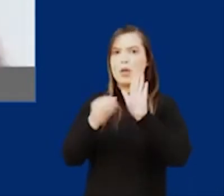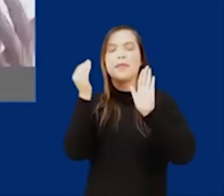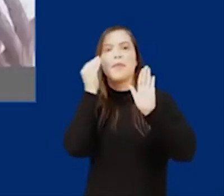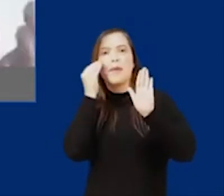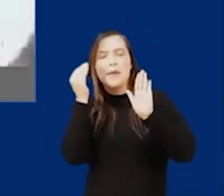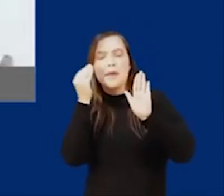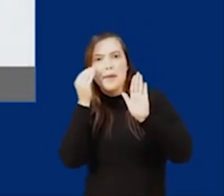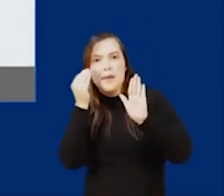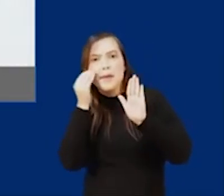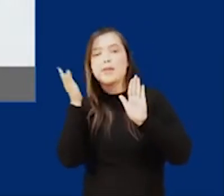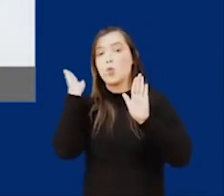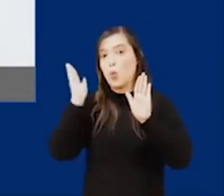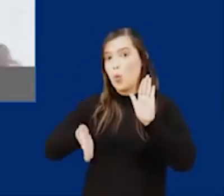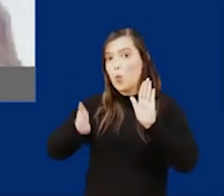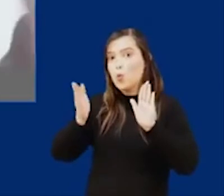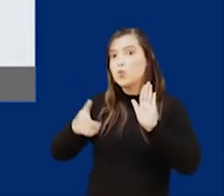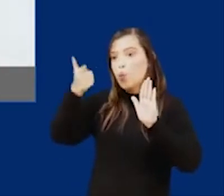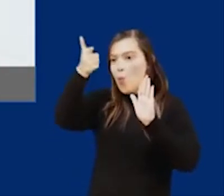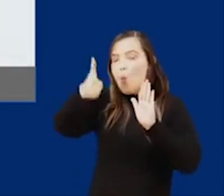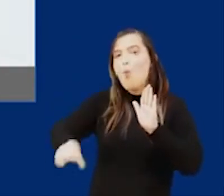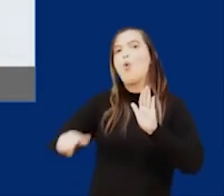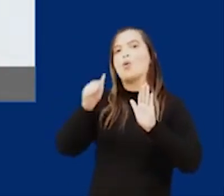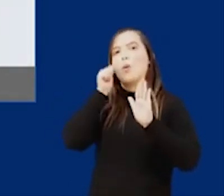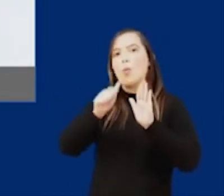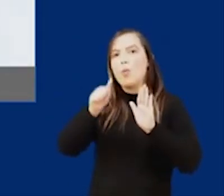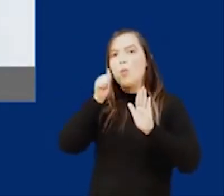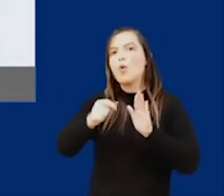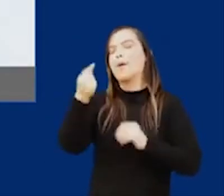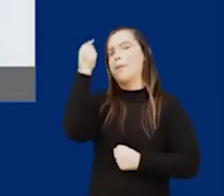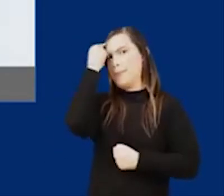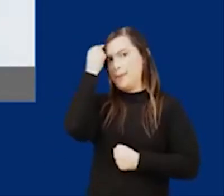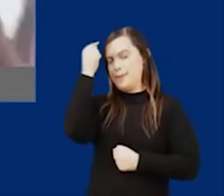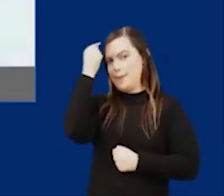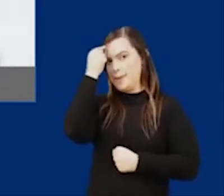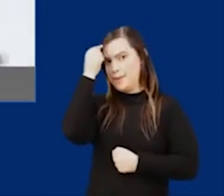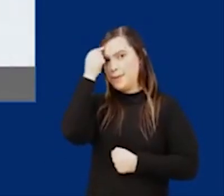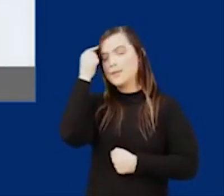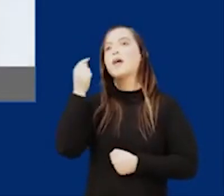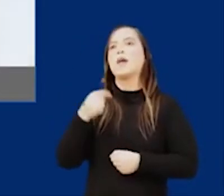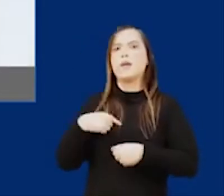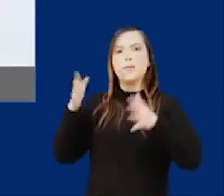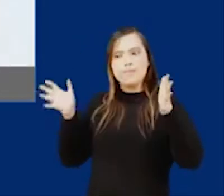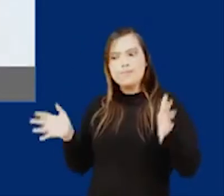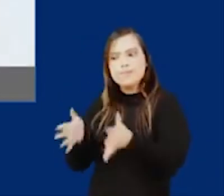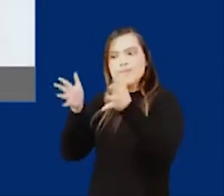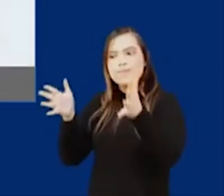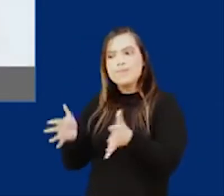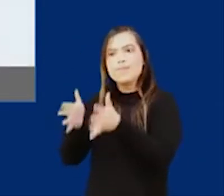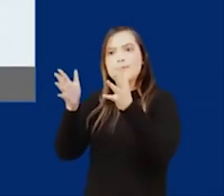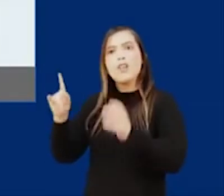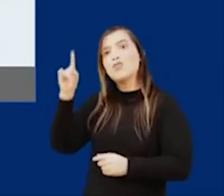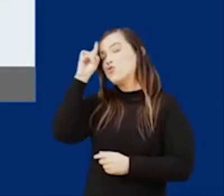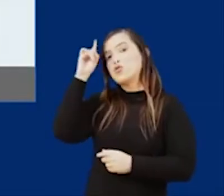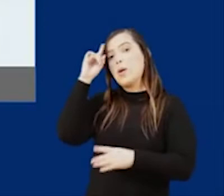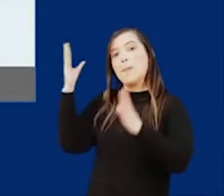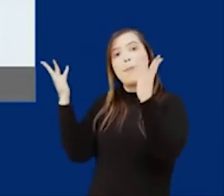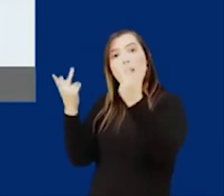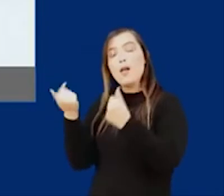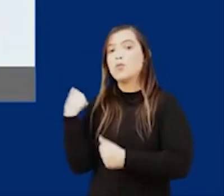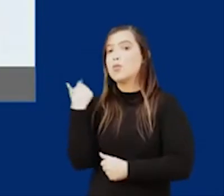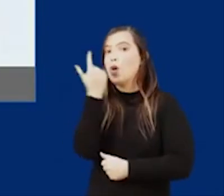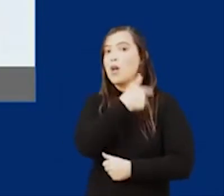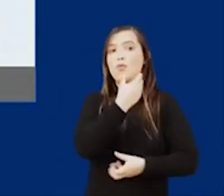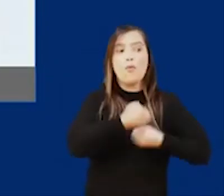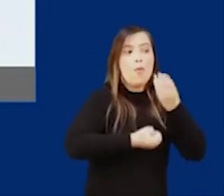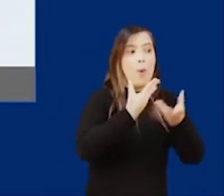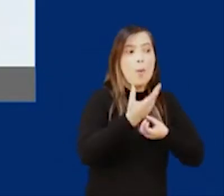científicas que outras mulheres estão pensando e gerando esses guias maravilhosos para a gente poder informar mulheres